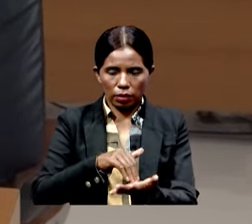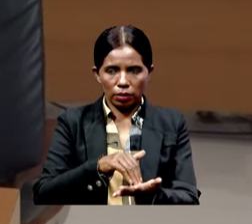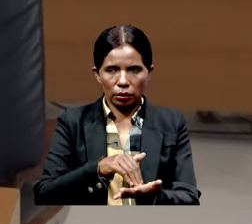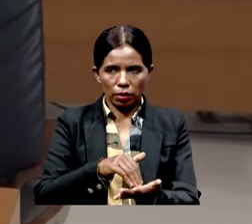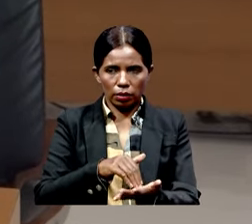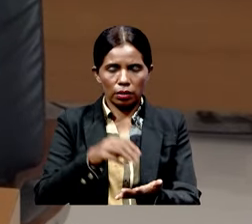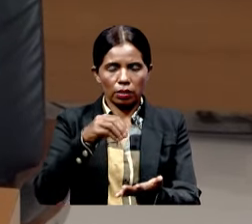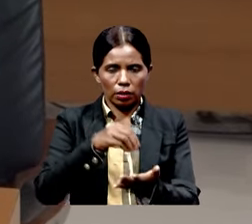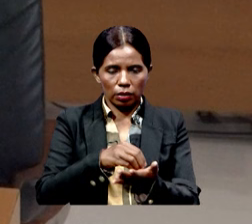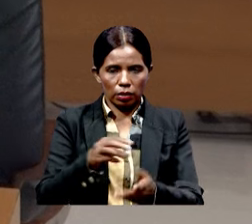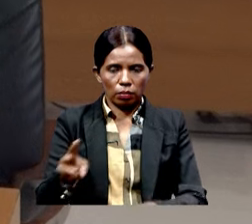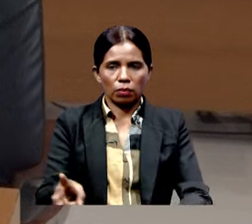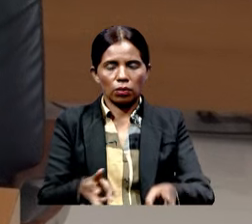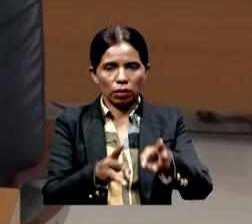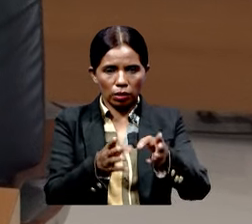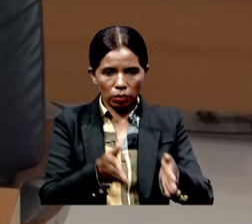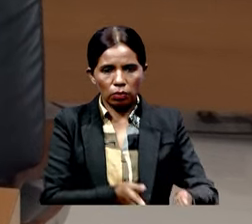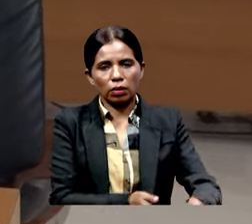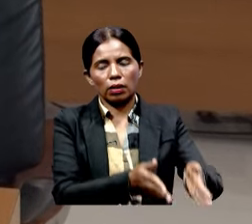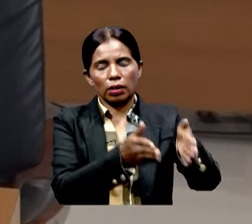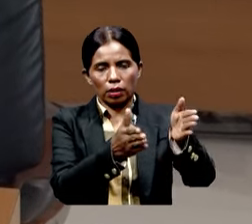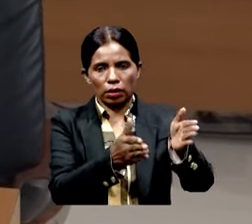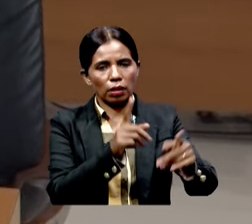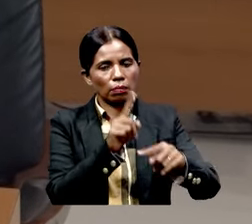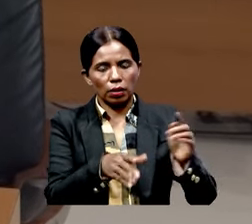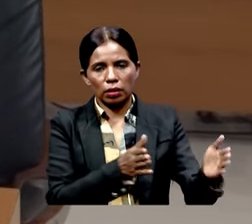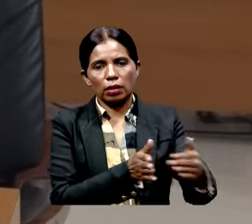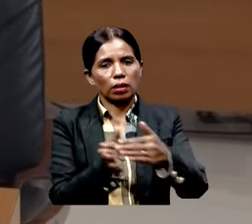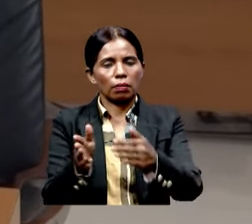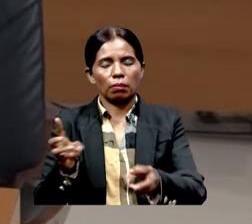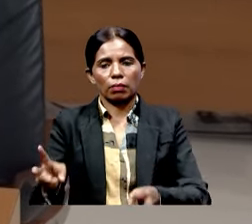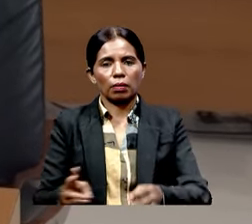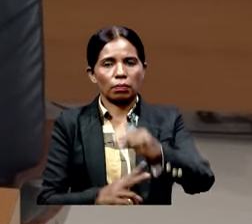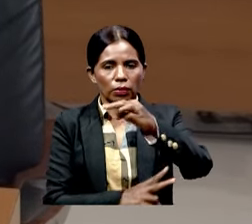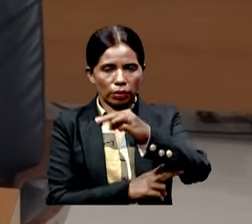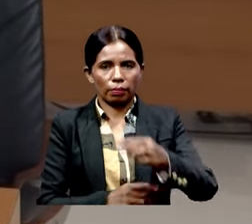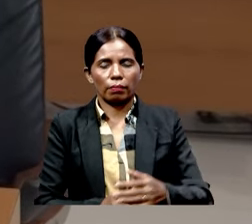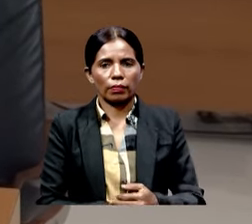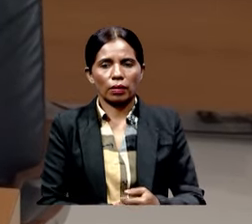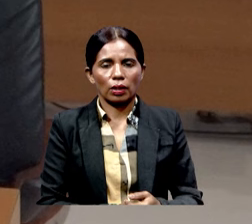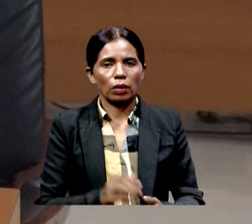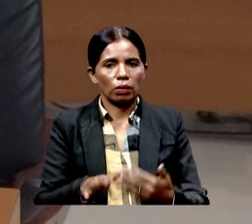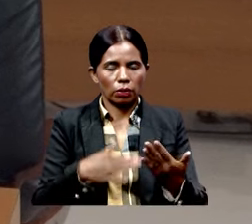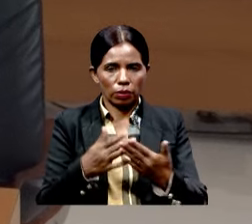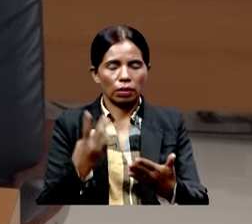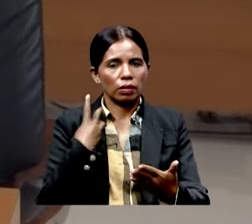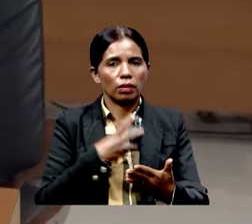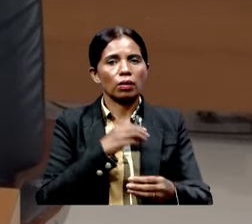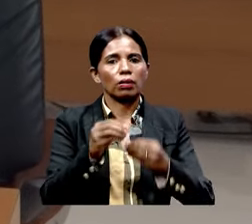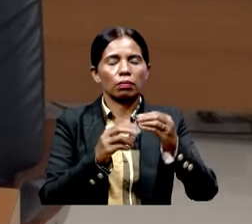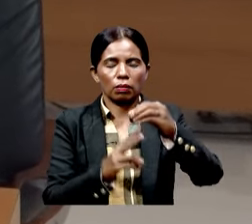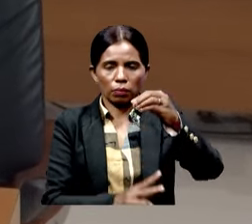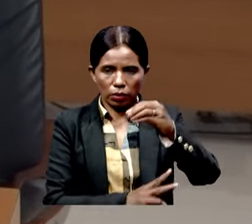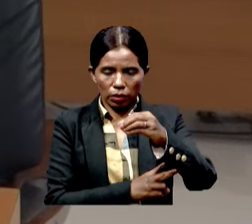fale motane tu ni dalan tu fan dalan pa pa karai ne be asan serne kono ponte Lomia ne